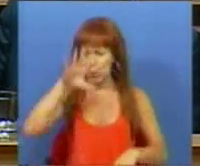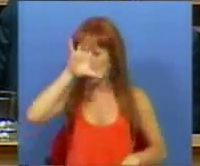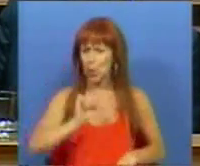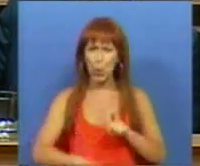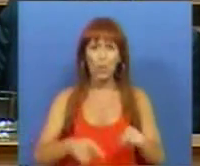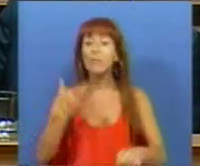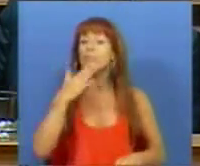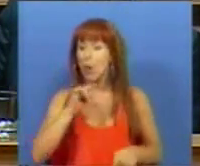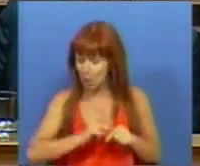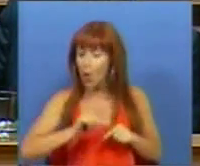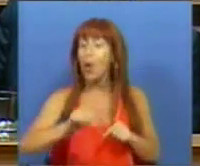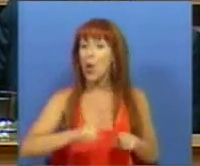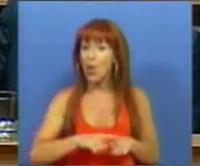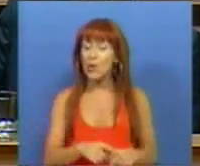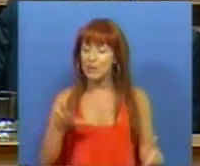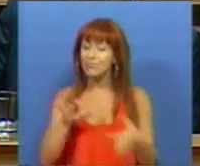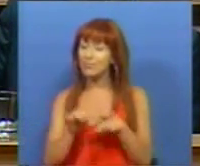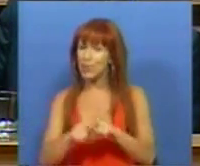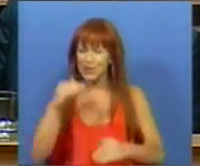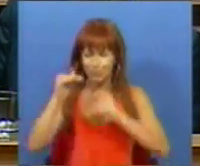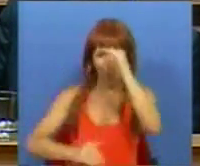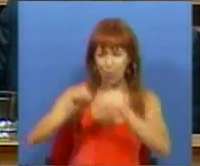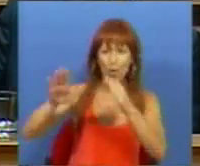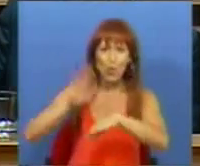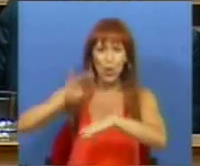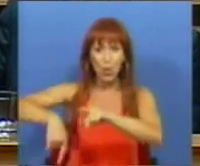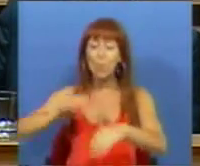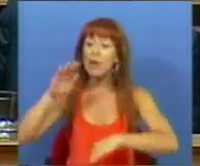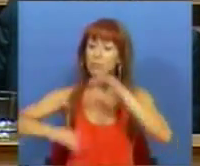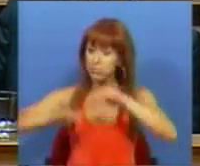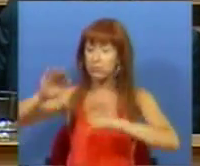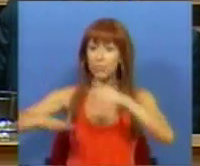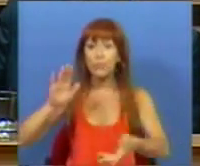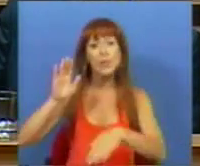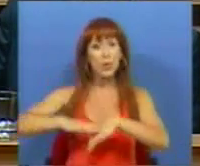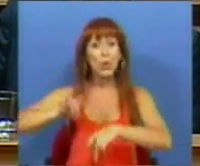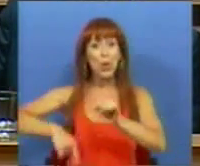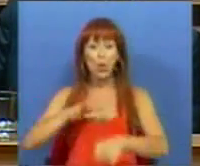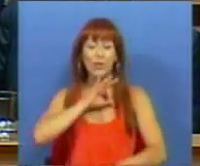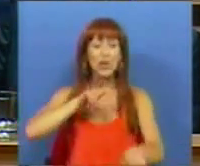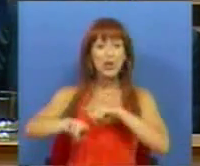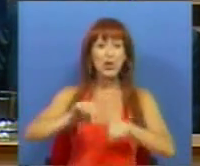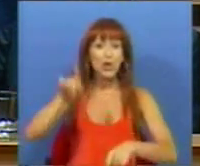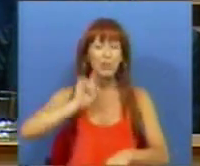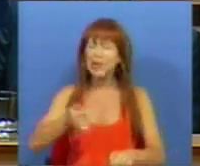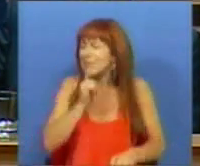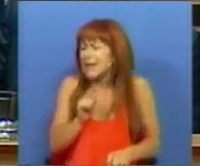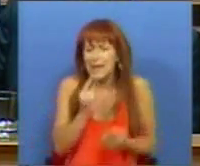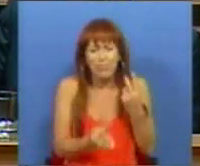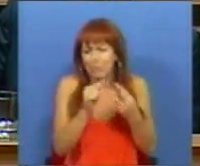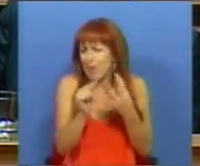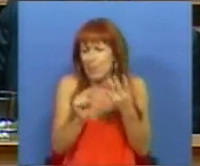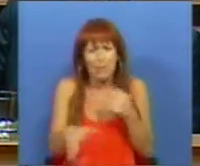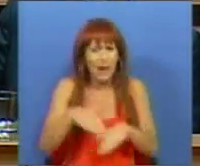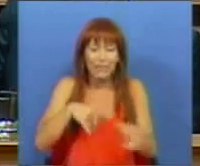governo provisório que é foco de instabilidade. E é foco de instabilidade, senhoras e senhores deputados, em cada medida concreta que